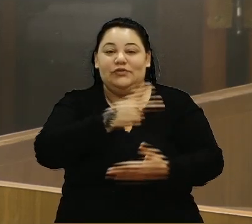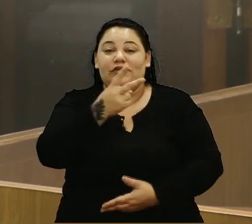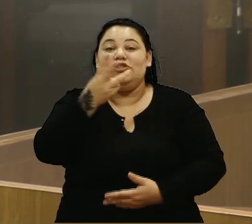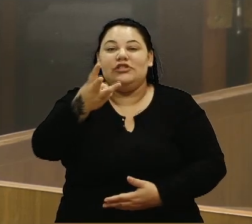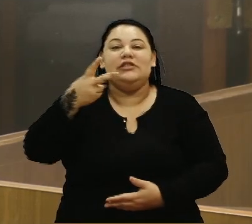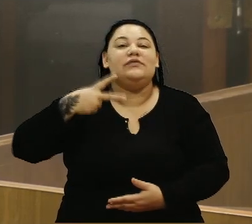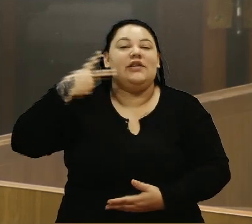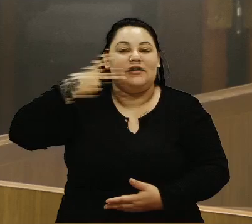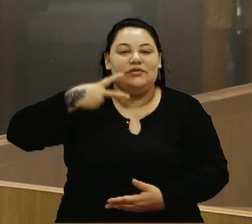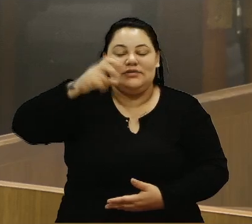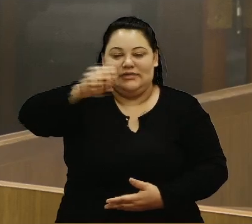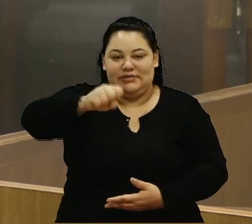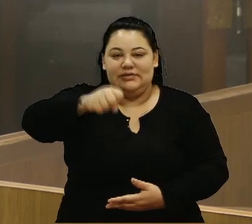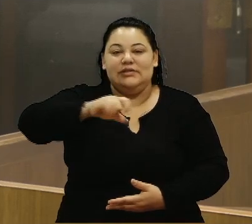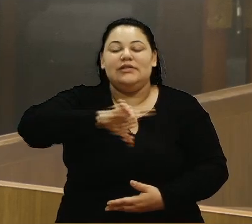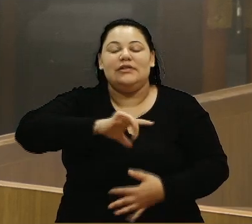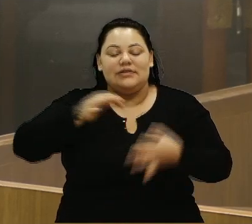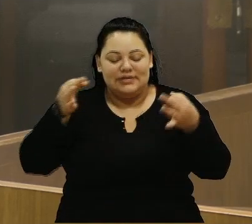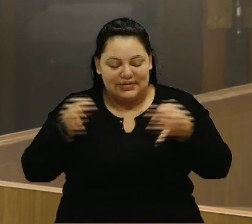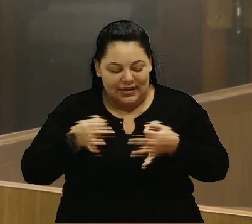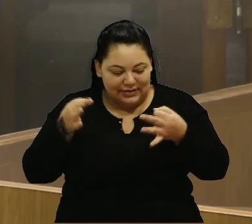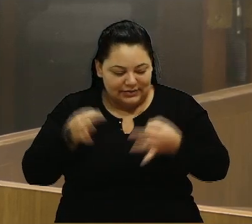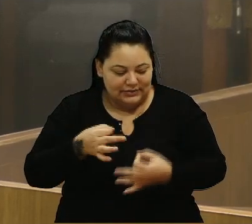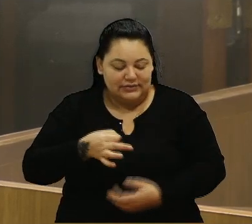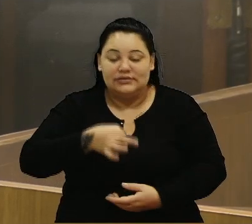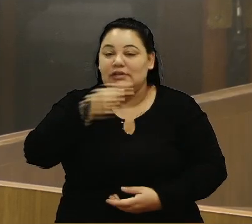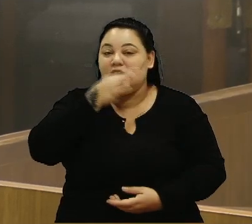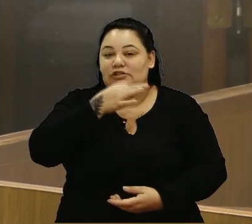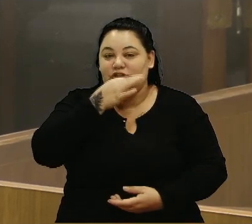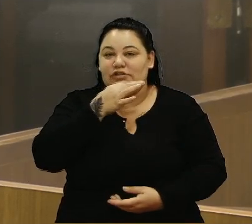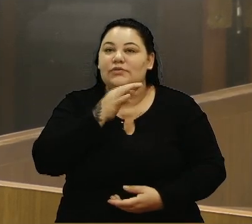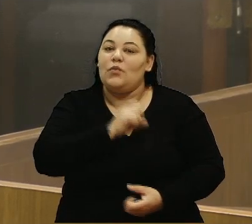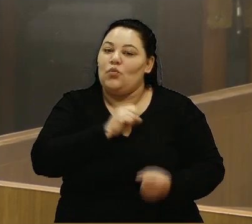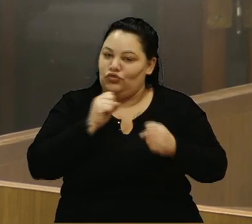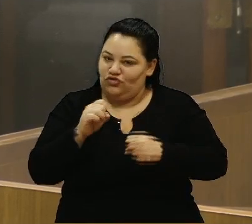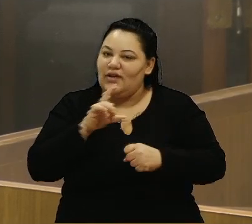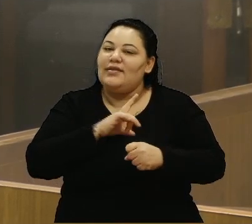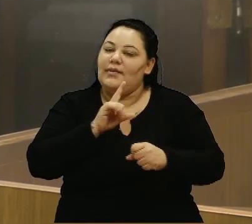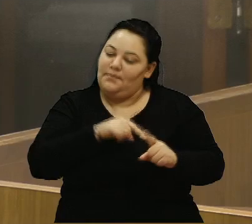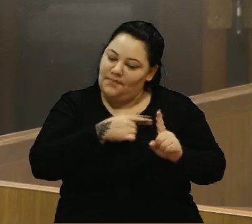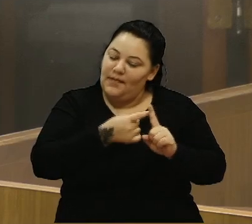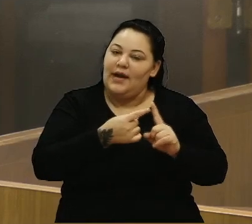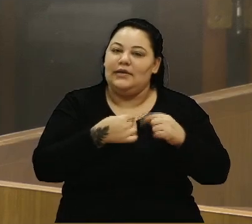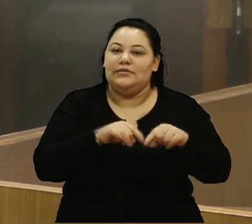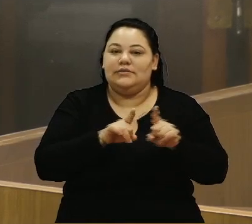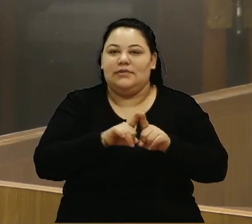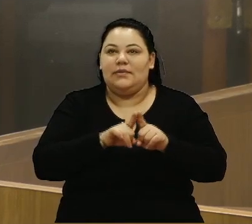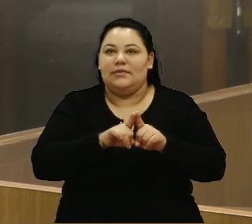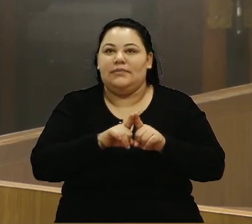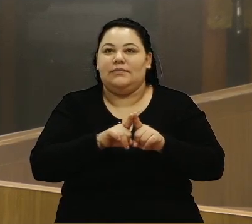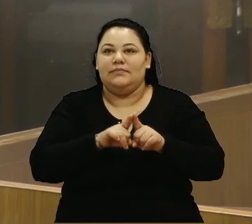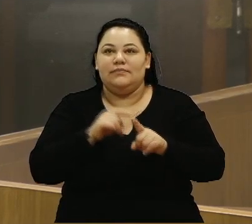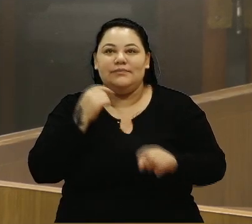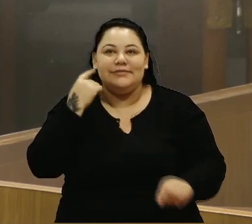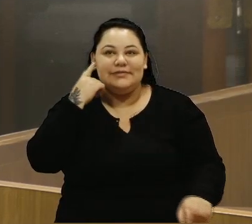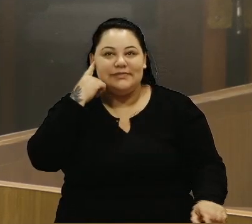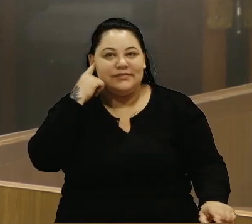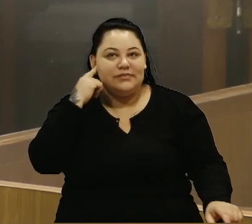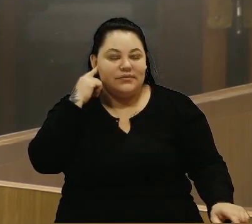23 vereadores, e eu tenho certeza que Caxias do Sul já caberia um pouco mais. Mas, tá bom, tá